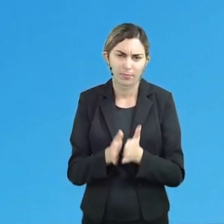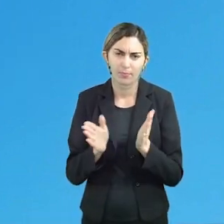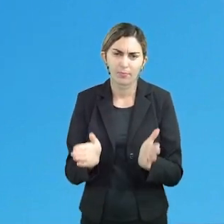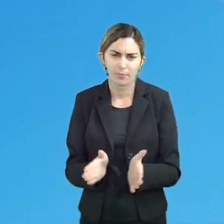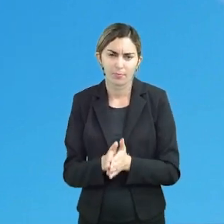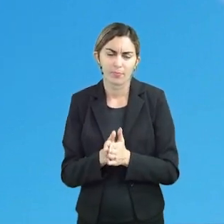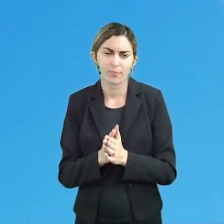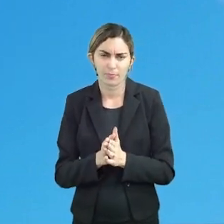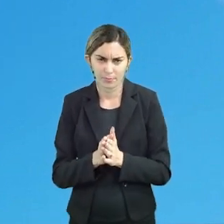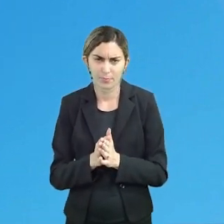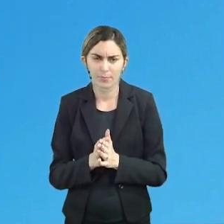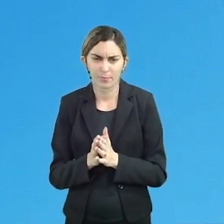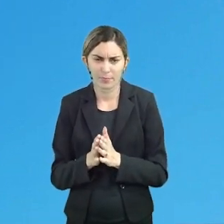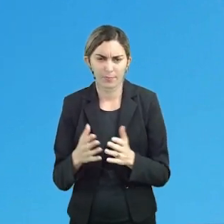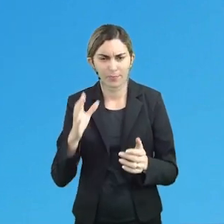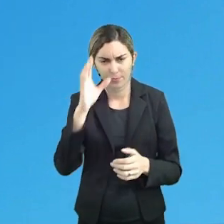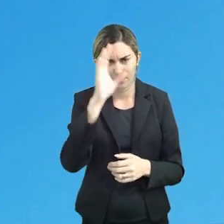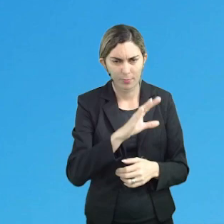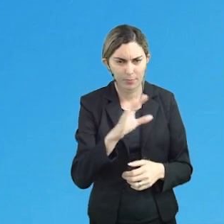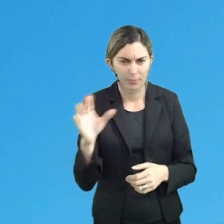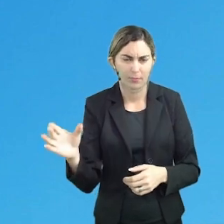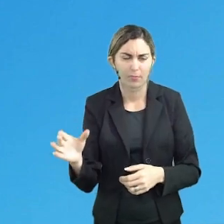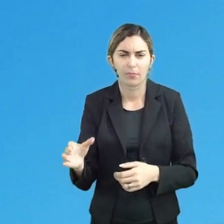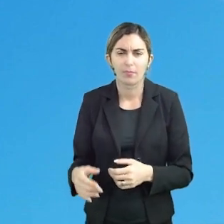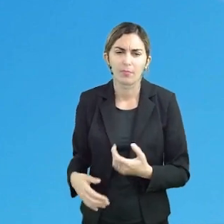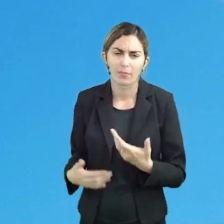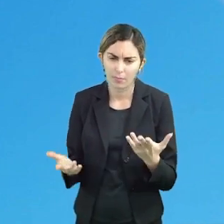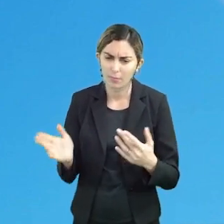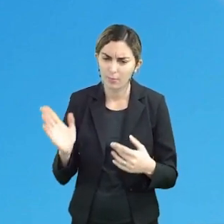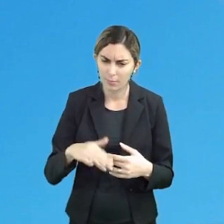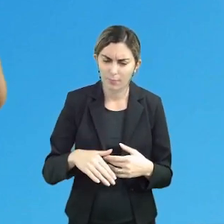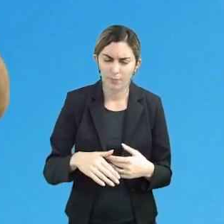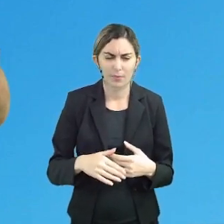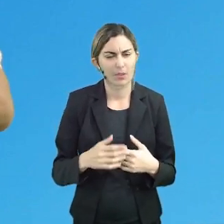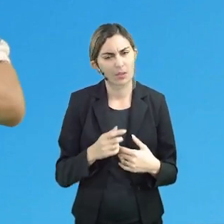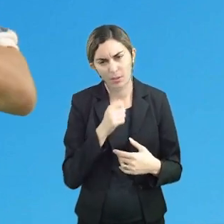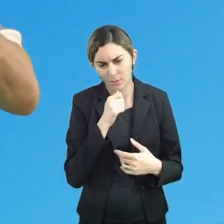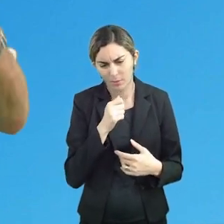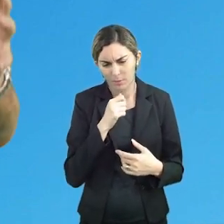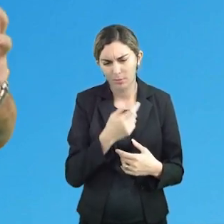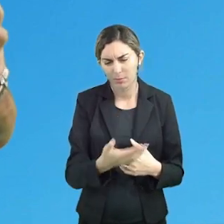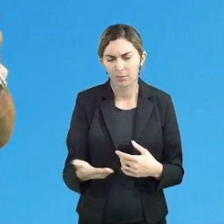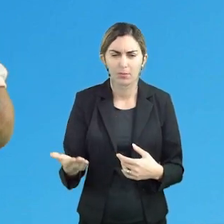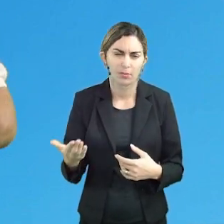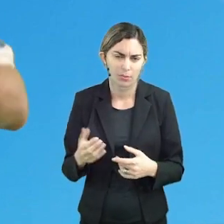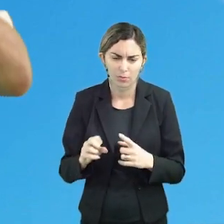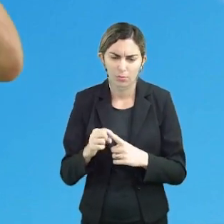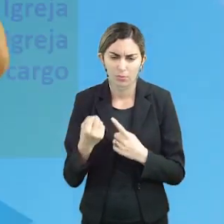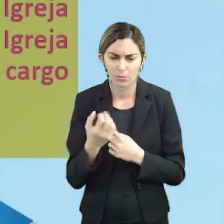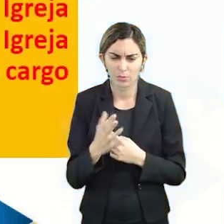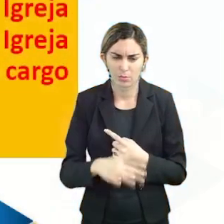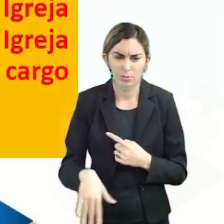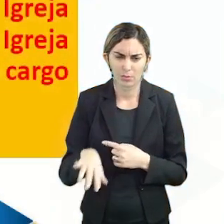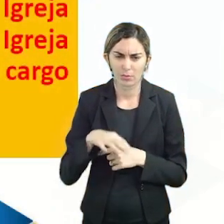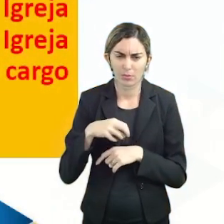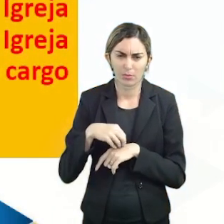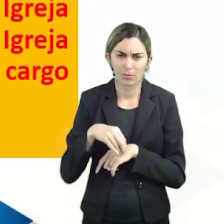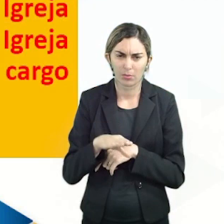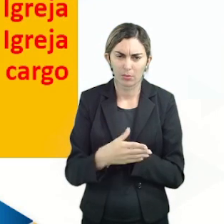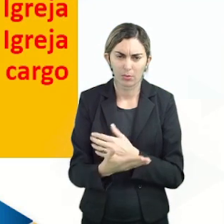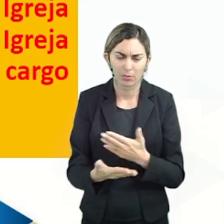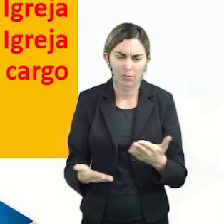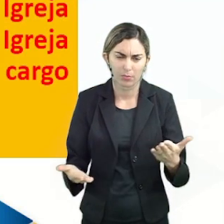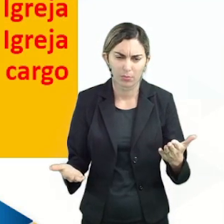autoridade eclesiástica católica. E vamos lá, ainda sobre essas questões sociais, trago para